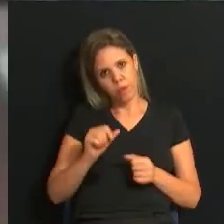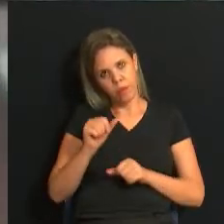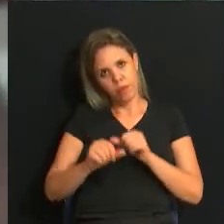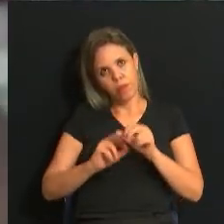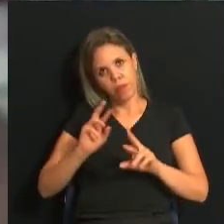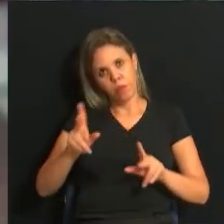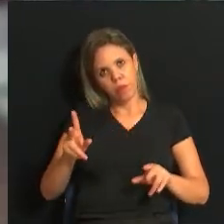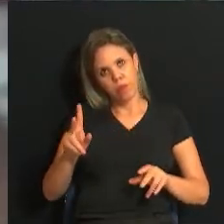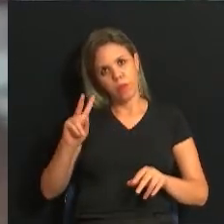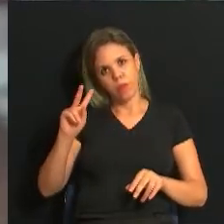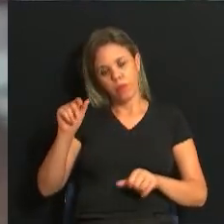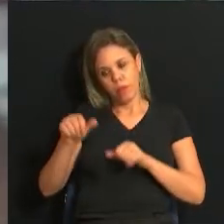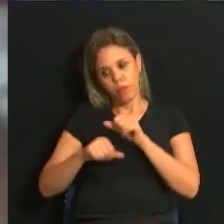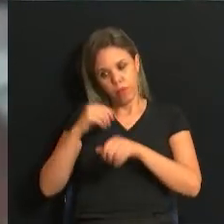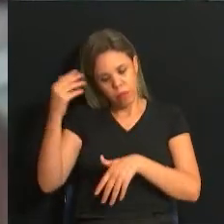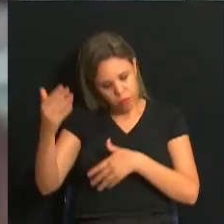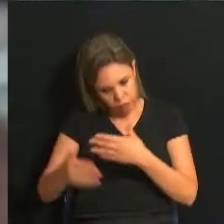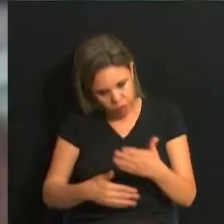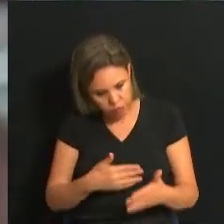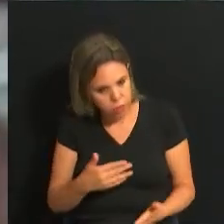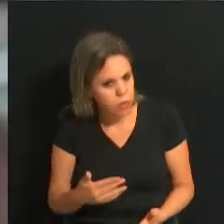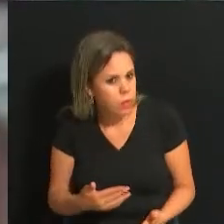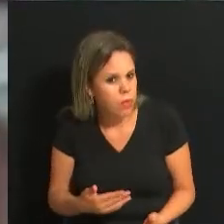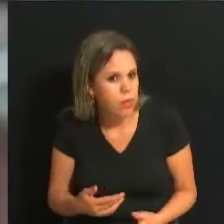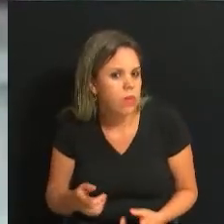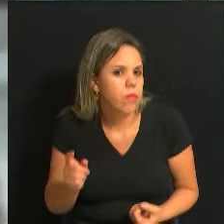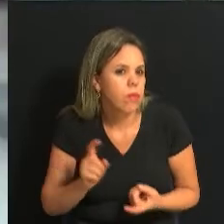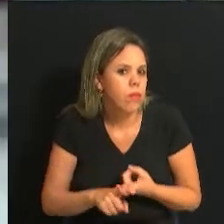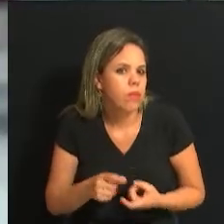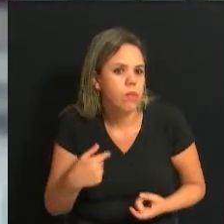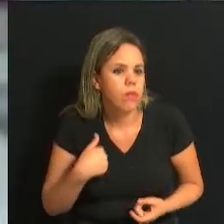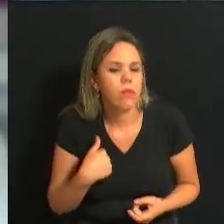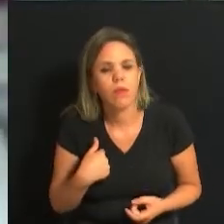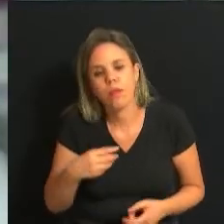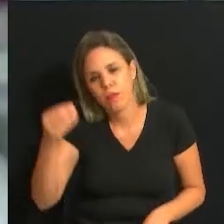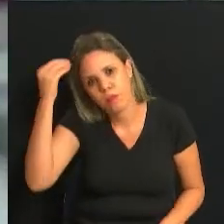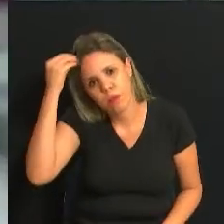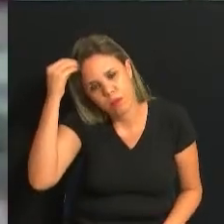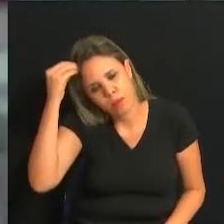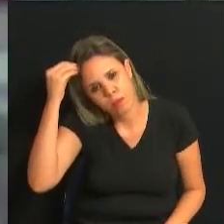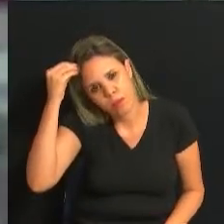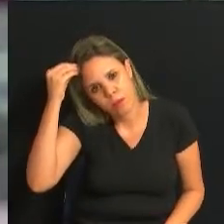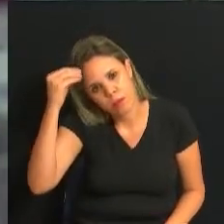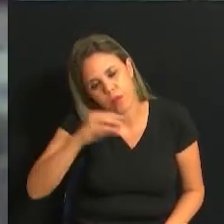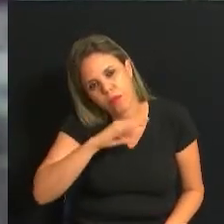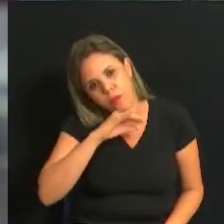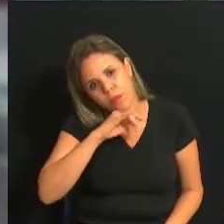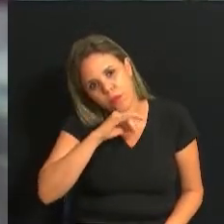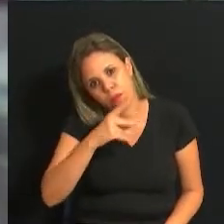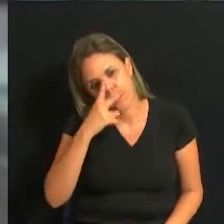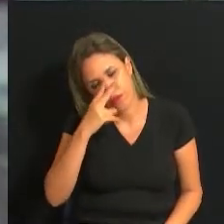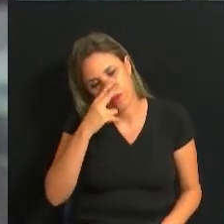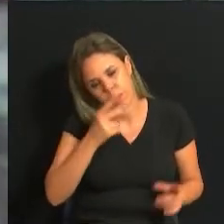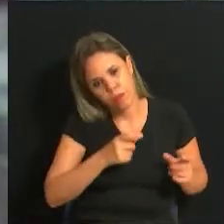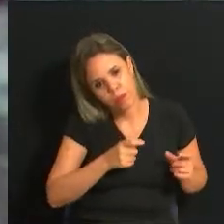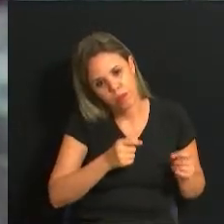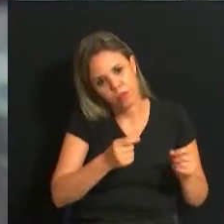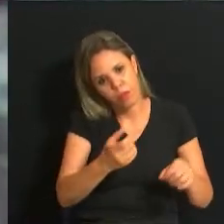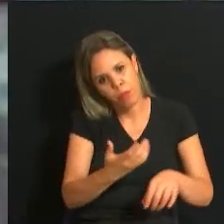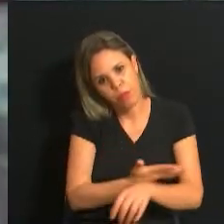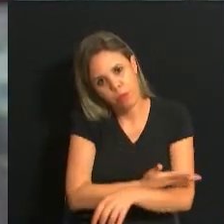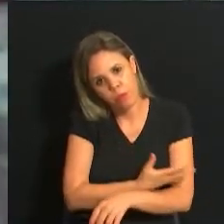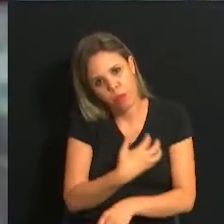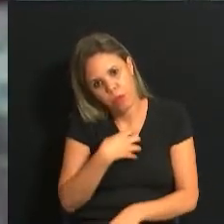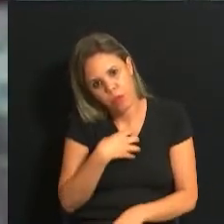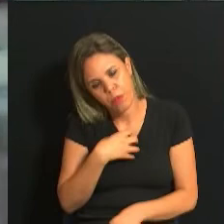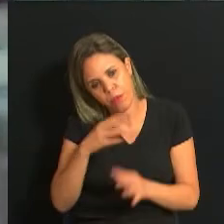de agora em diante, ao invés de ficar me punindo? Porque a culpa, Gabriel, a culpa ela é um câncer emocional. Ela